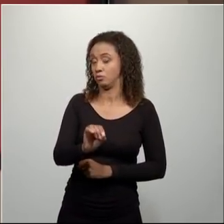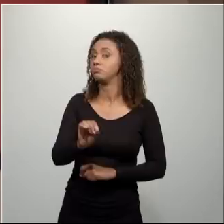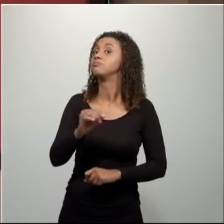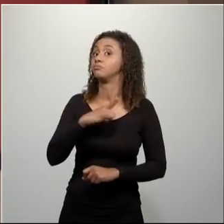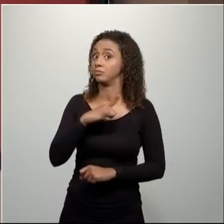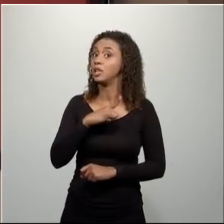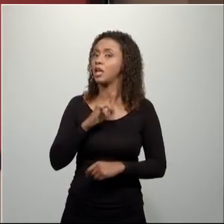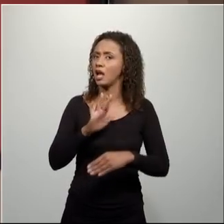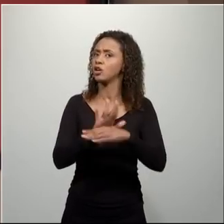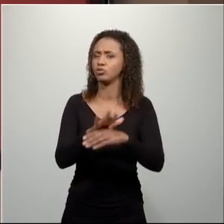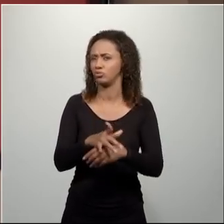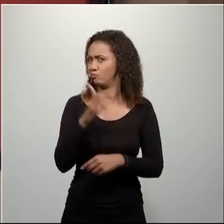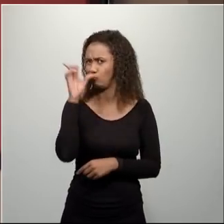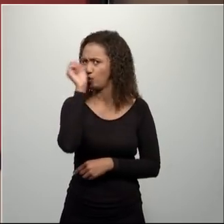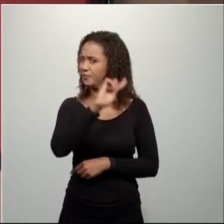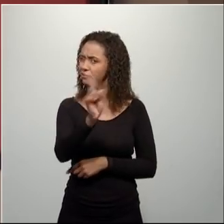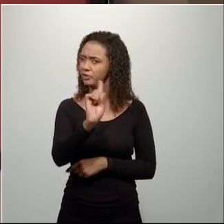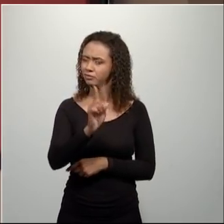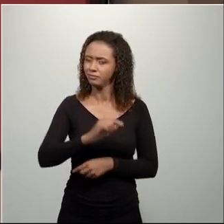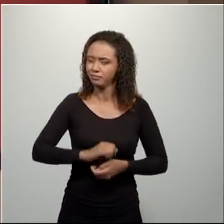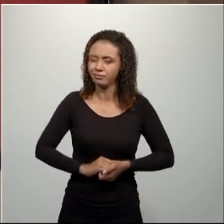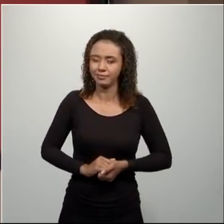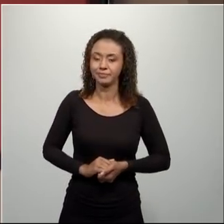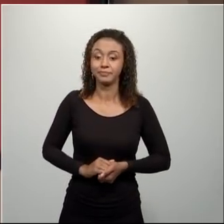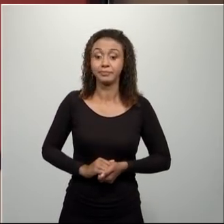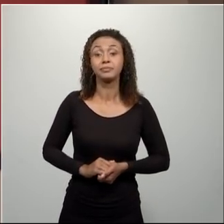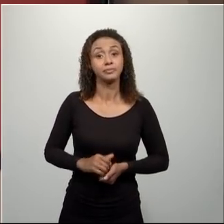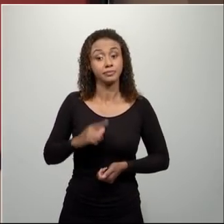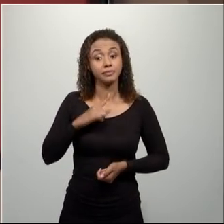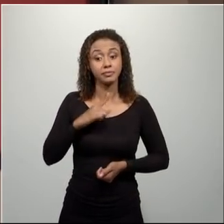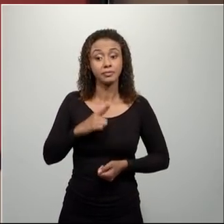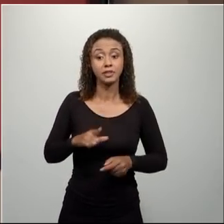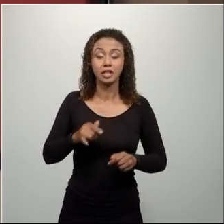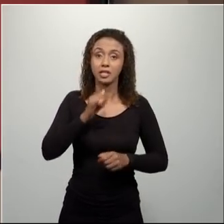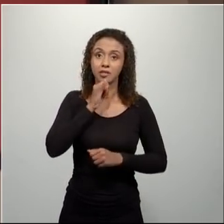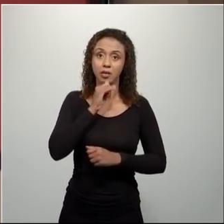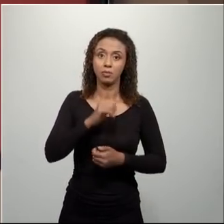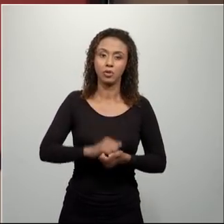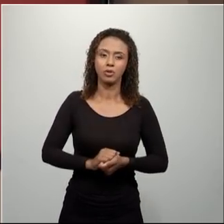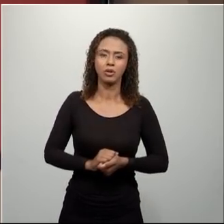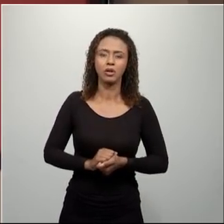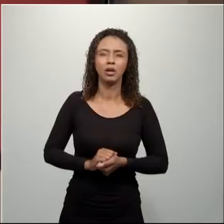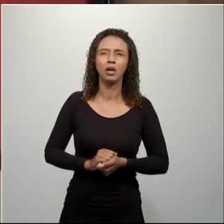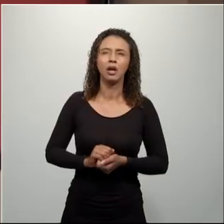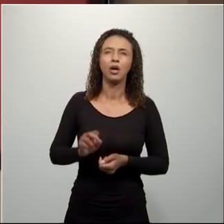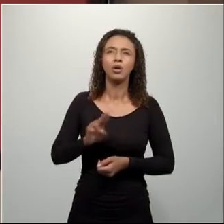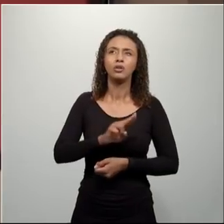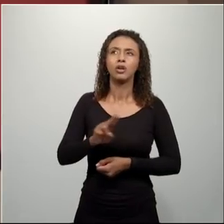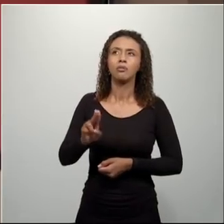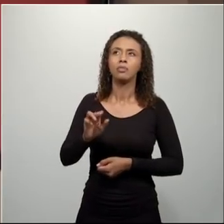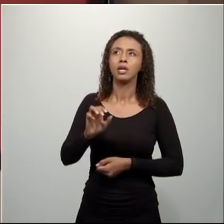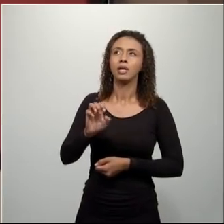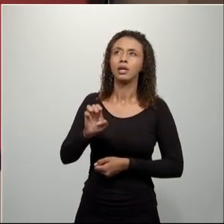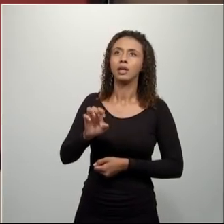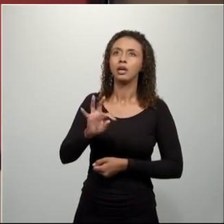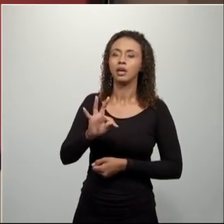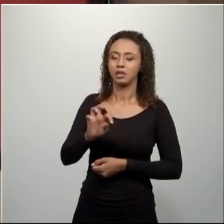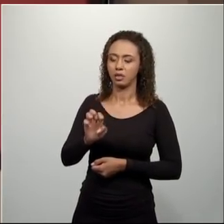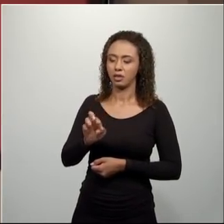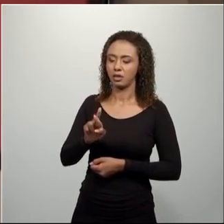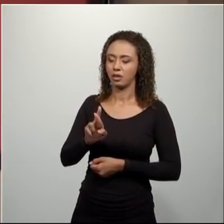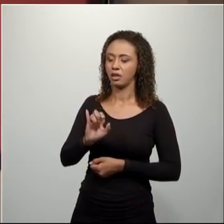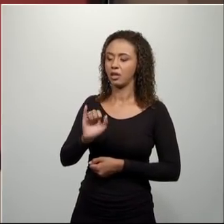não é tão difícil assim é tem por exemplo o etherea um é o nome de uma plataforma